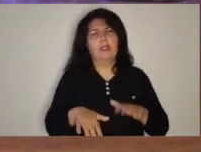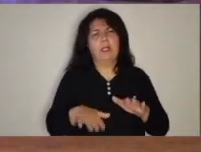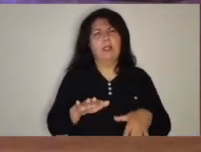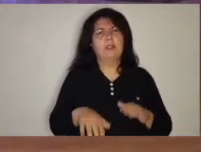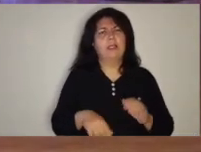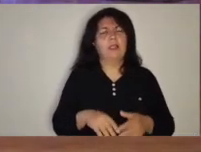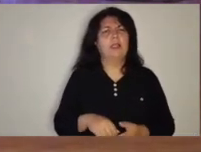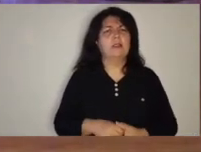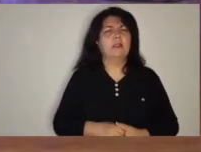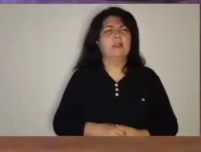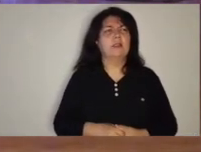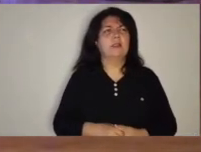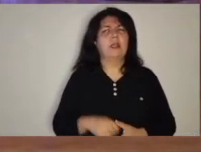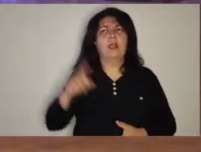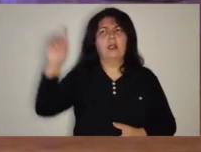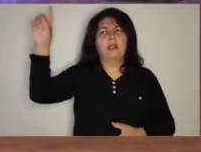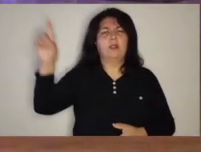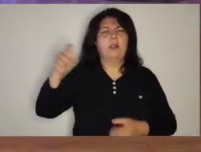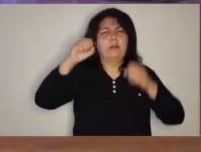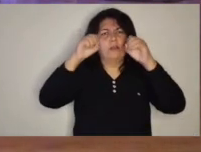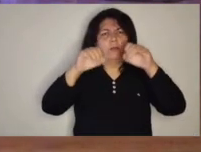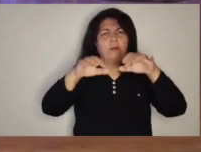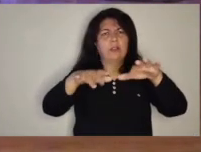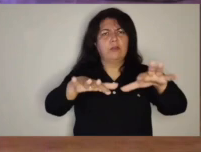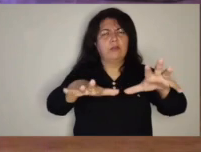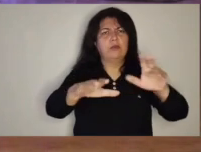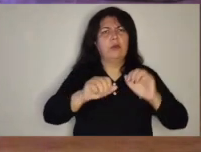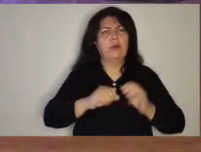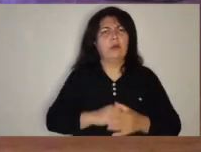você tem medo de perder a bênção?